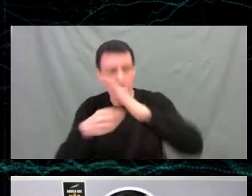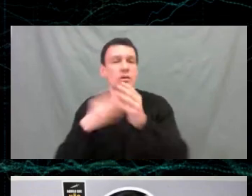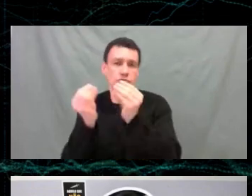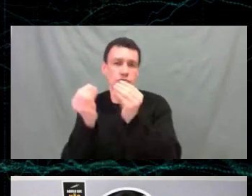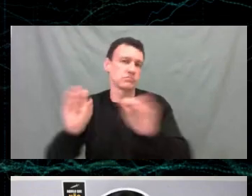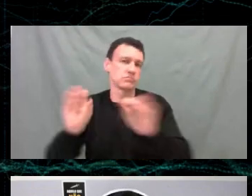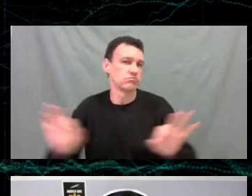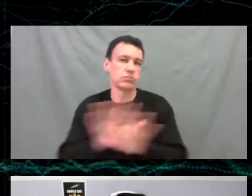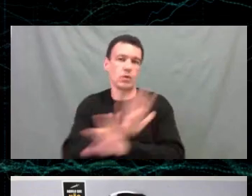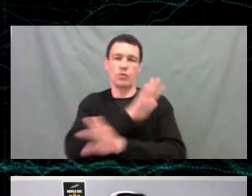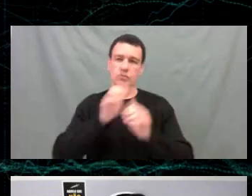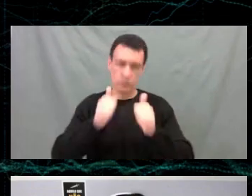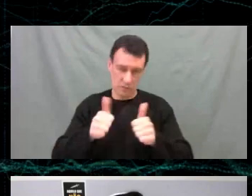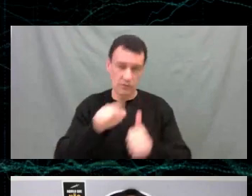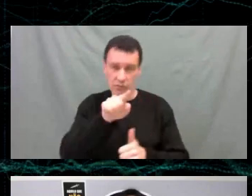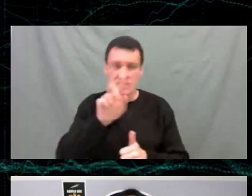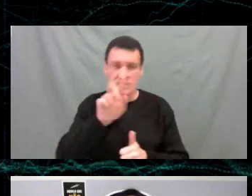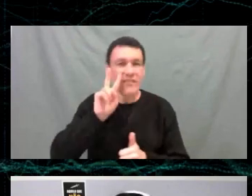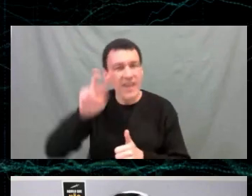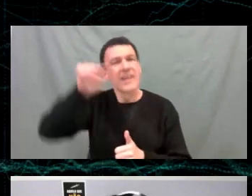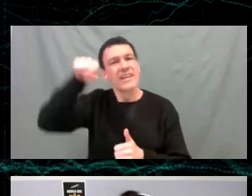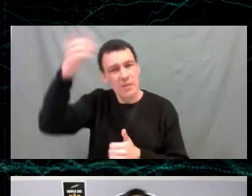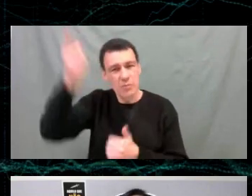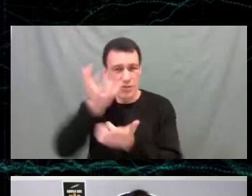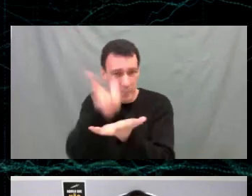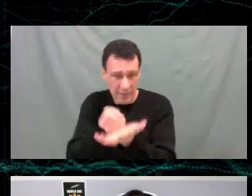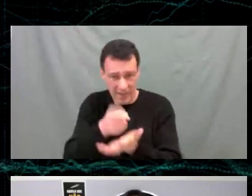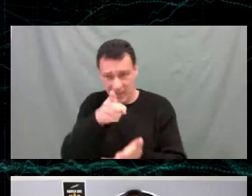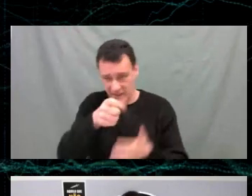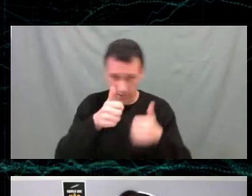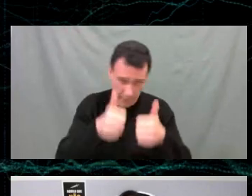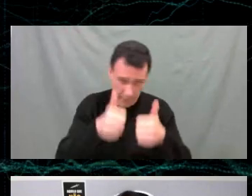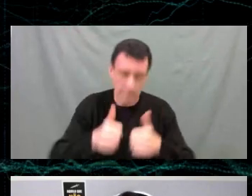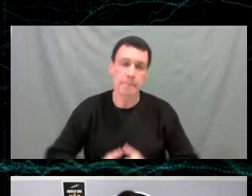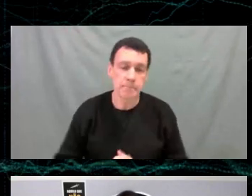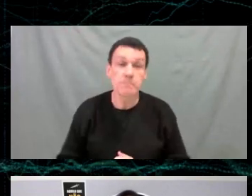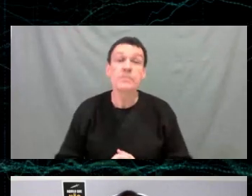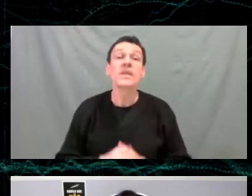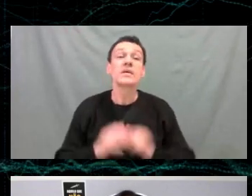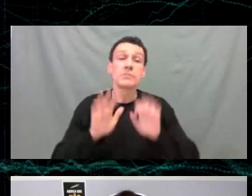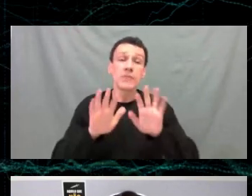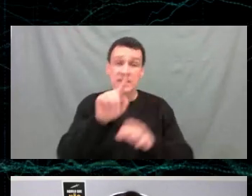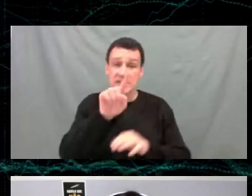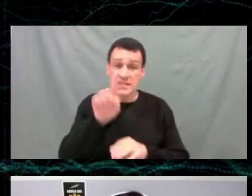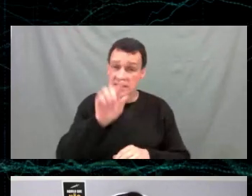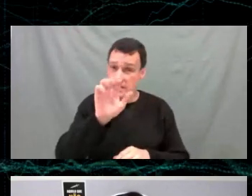internos do Zabbix que eles são responsáveis por determinadas funções